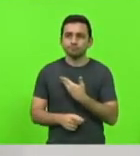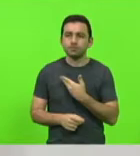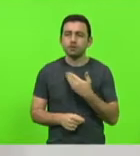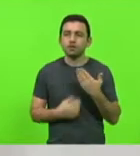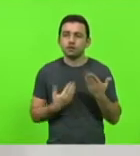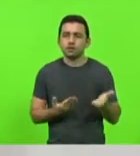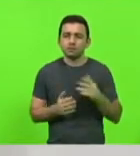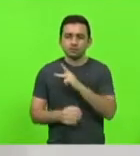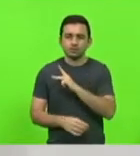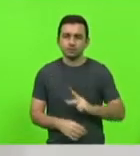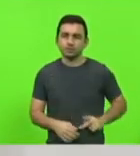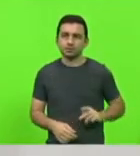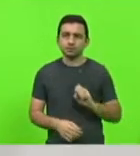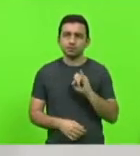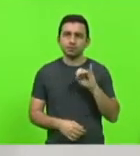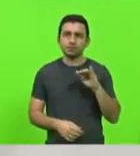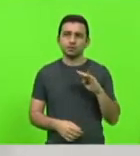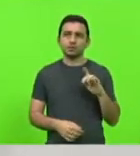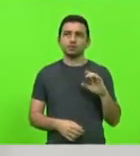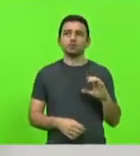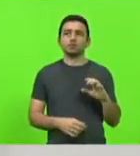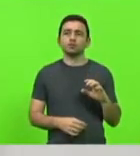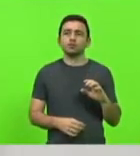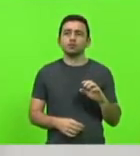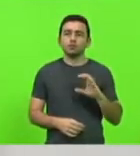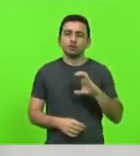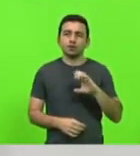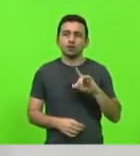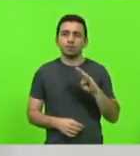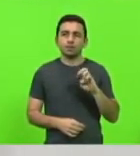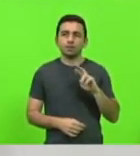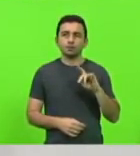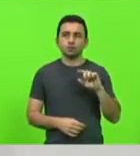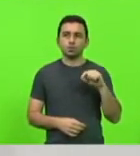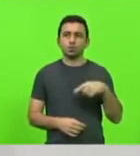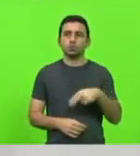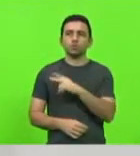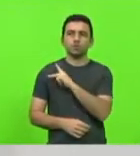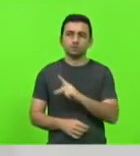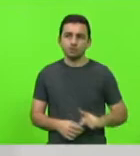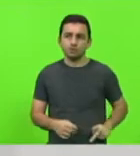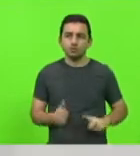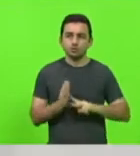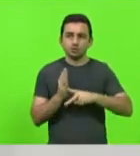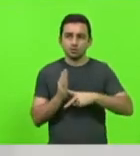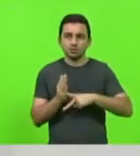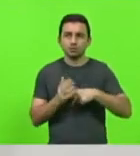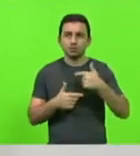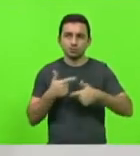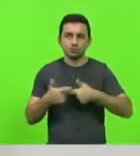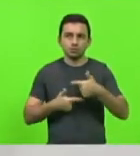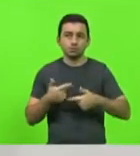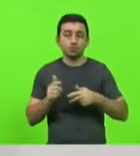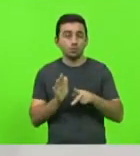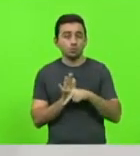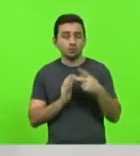do SEC São José. Companheiro Cleverson da Silva, presidente do Sindicato dos Empregados do Comércio de